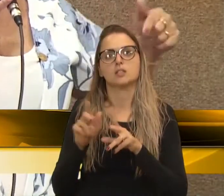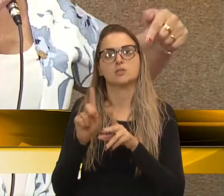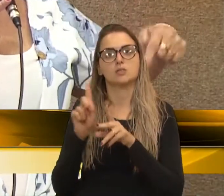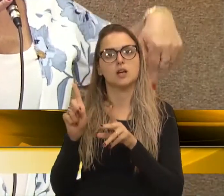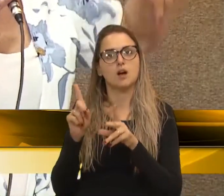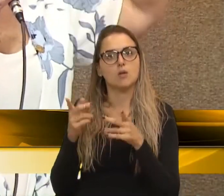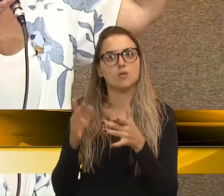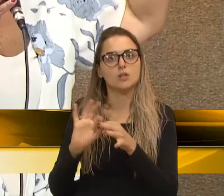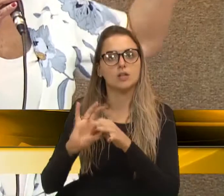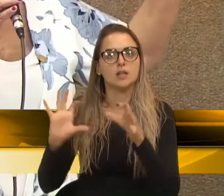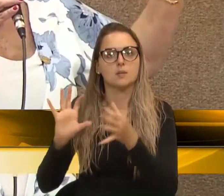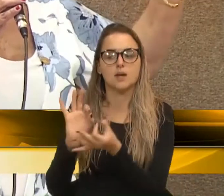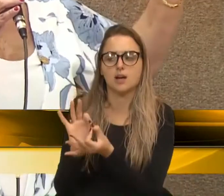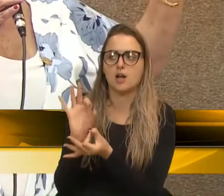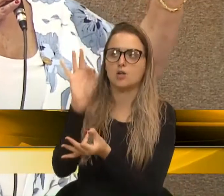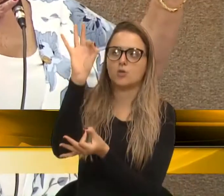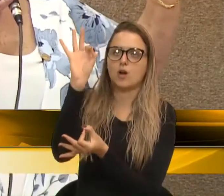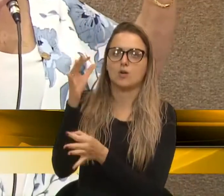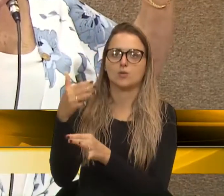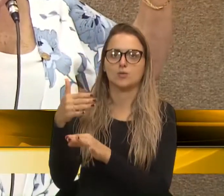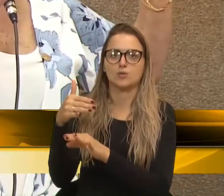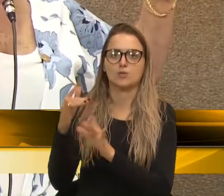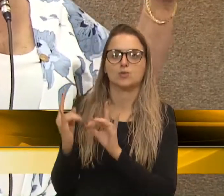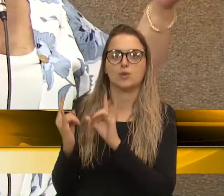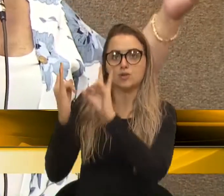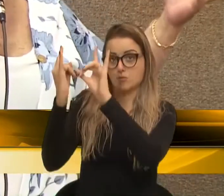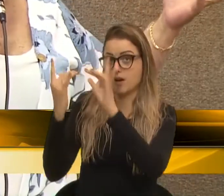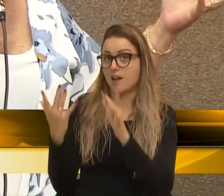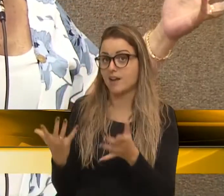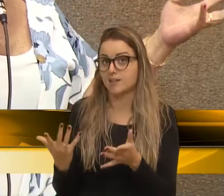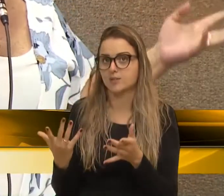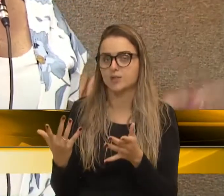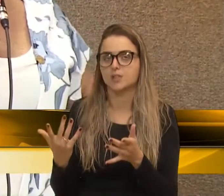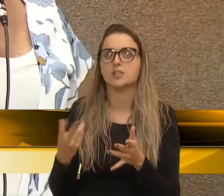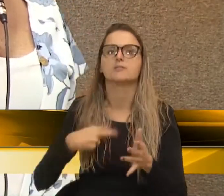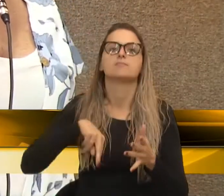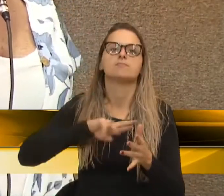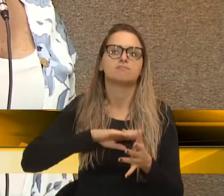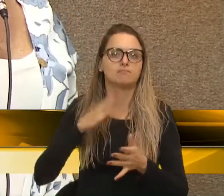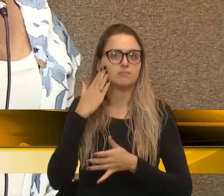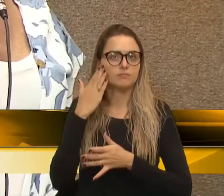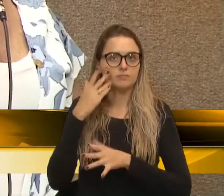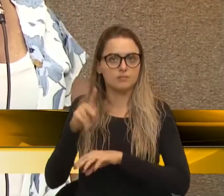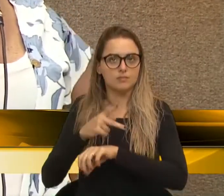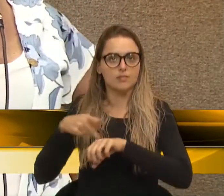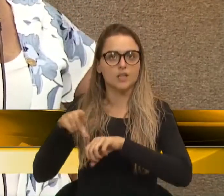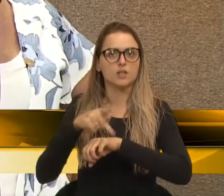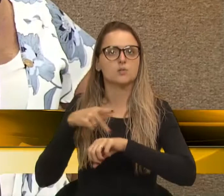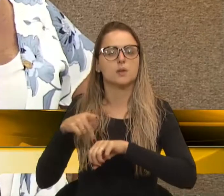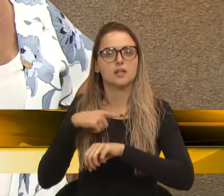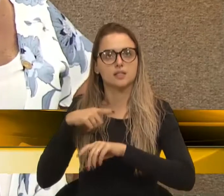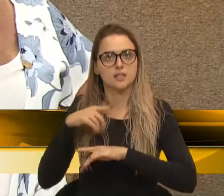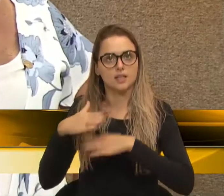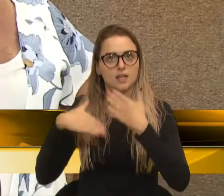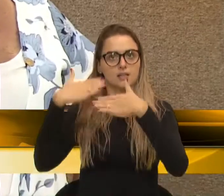abrindo a altura de prédios. Nós sabemos que nas cidades e países